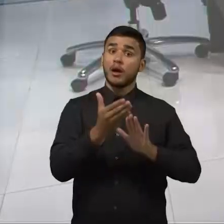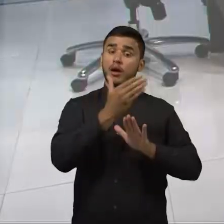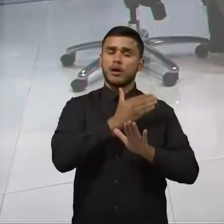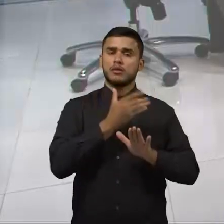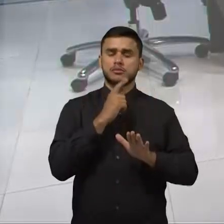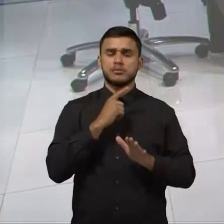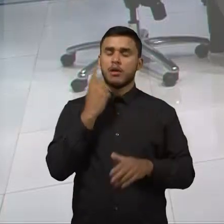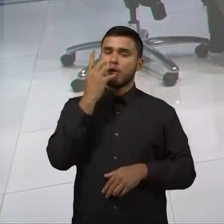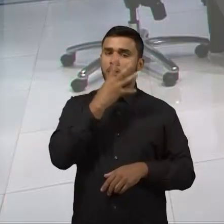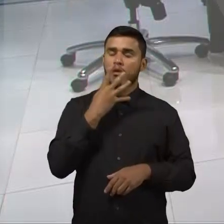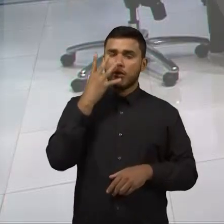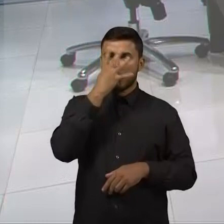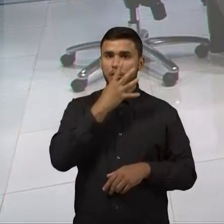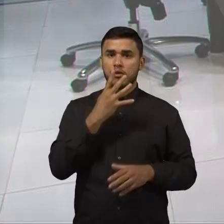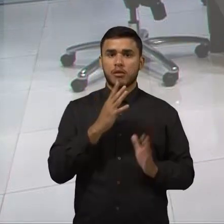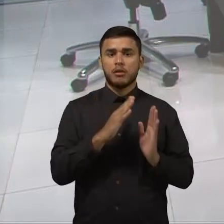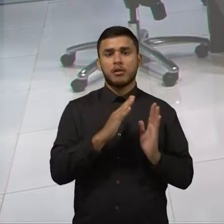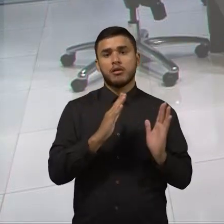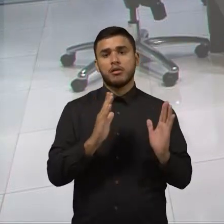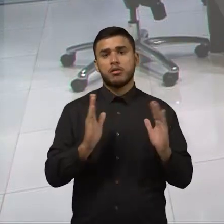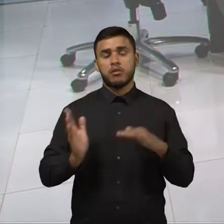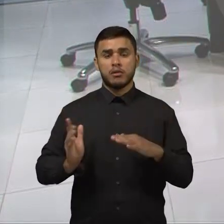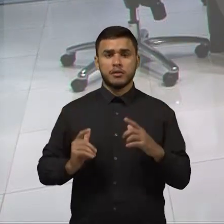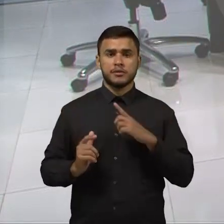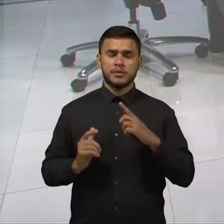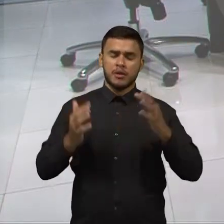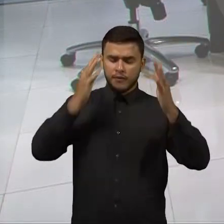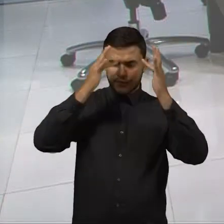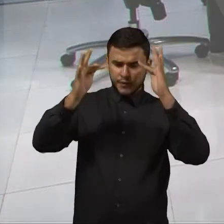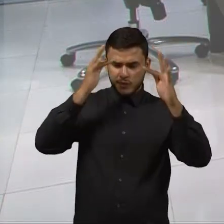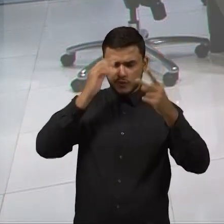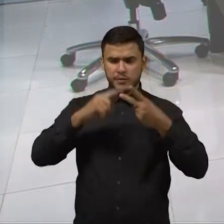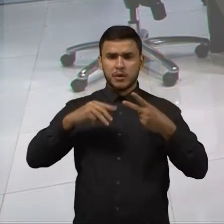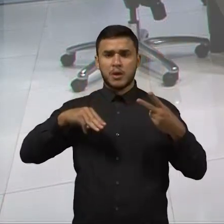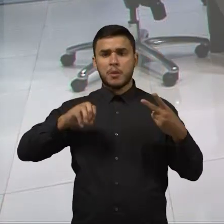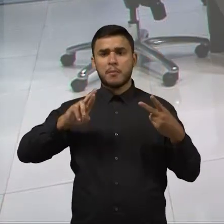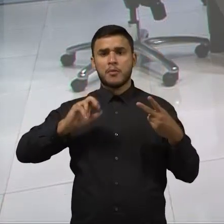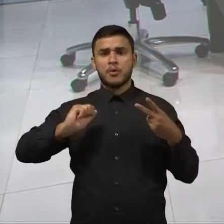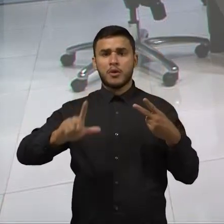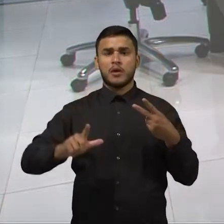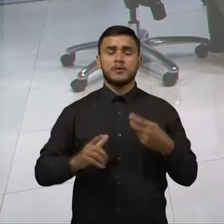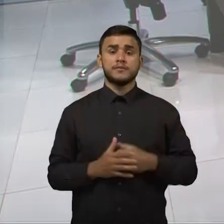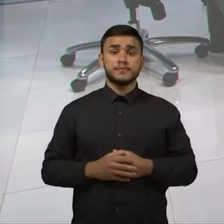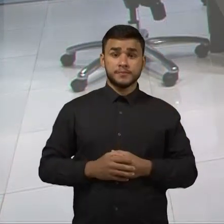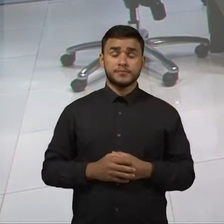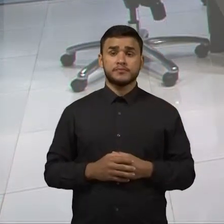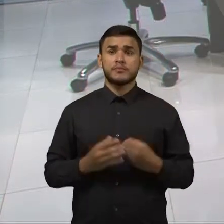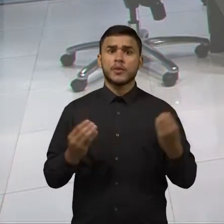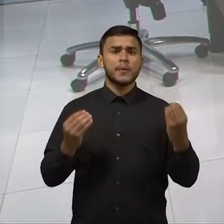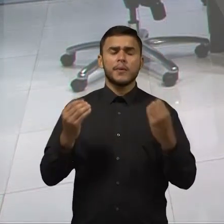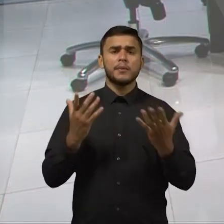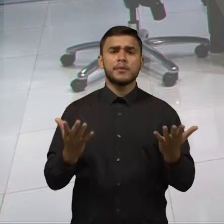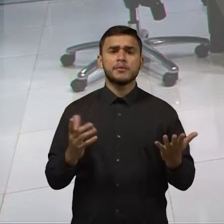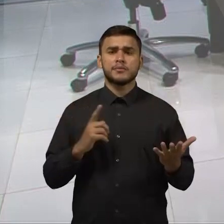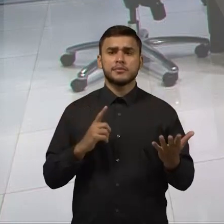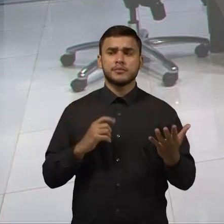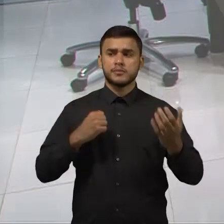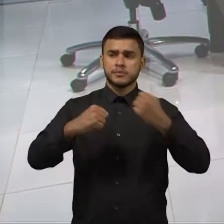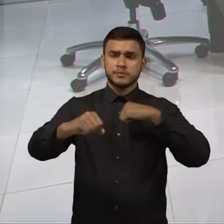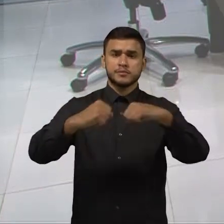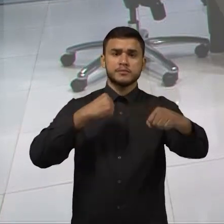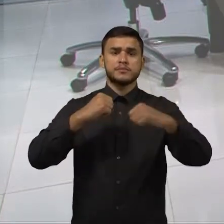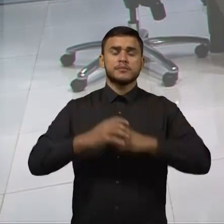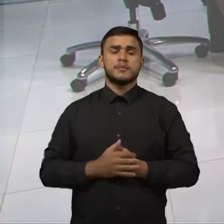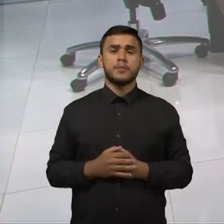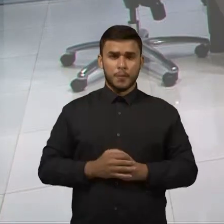votação, discutindo o sexo dos anjos. Filosofia, pela disfarçatez moral, do ministro Fachin. Se admitia ou não.